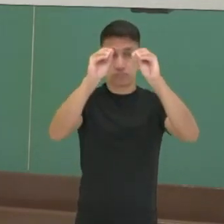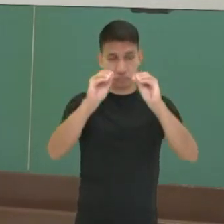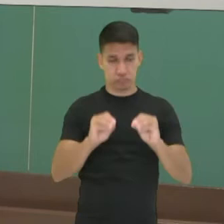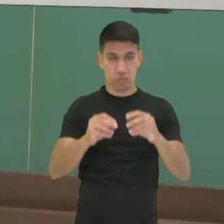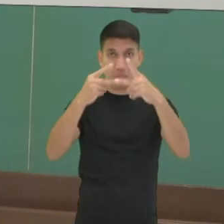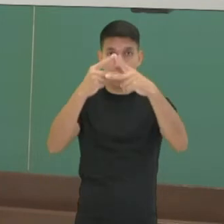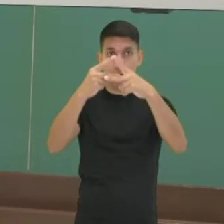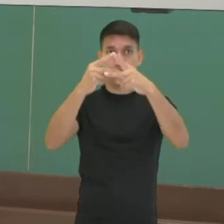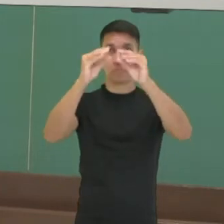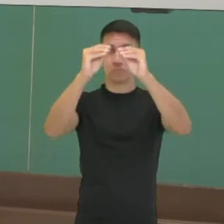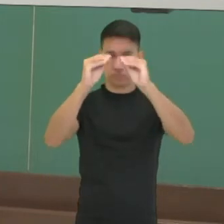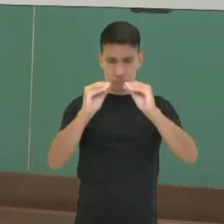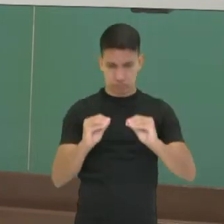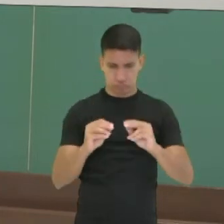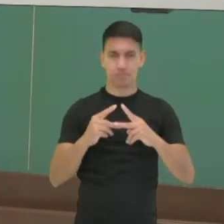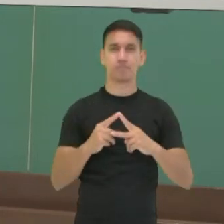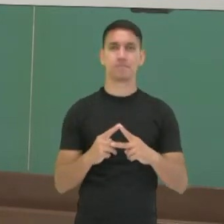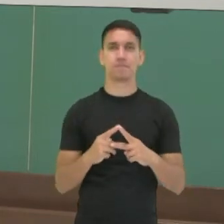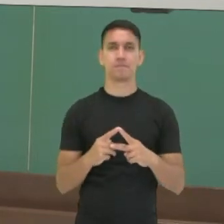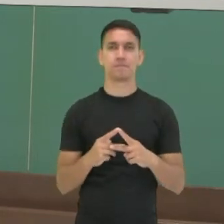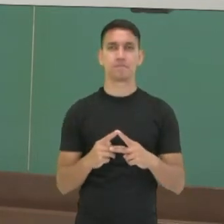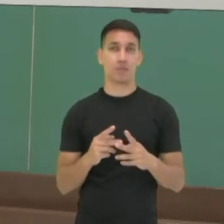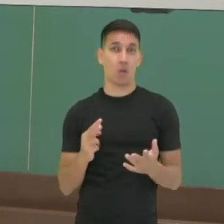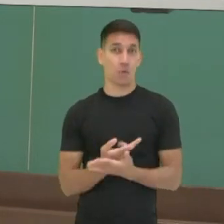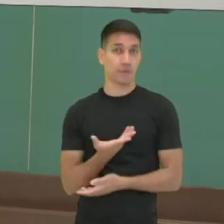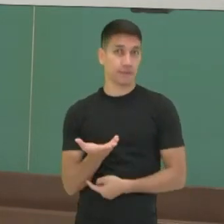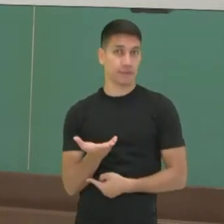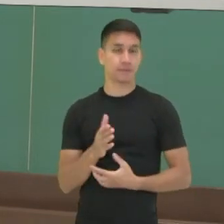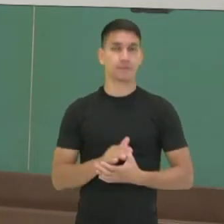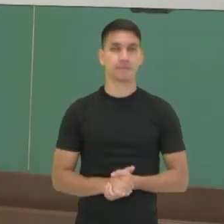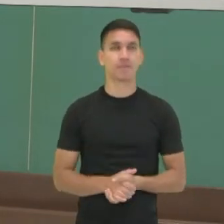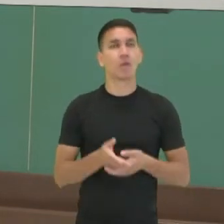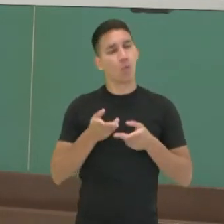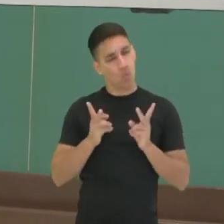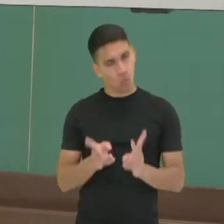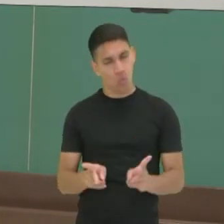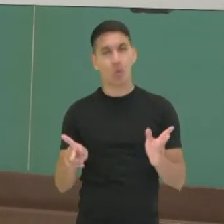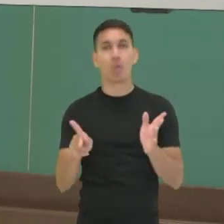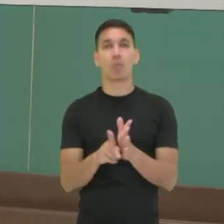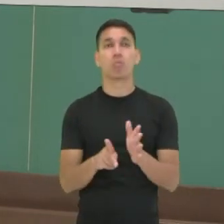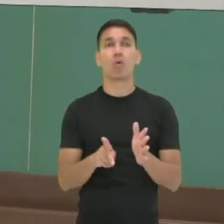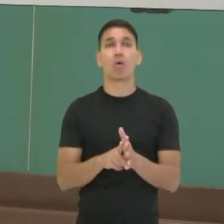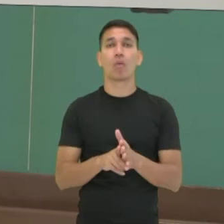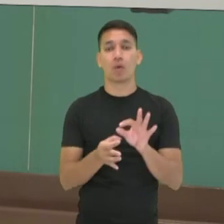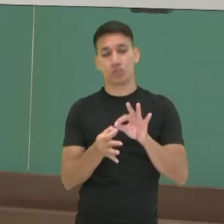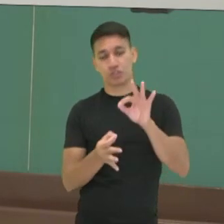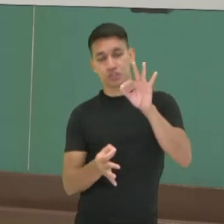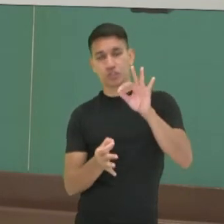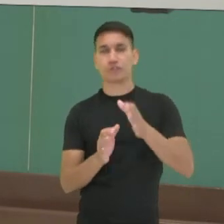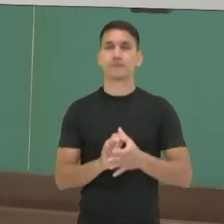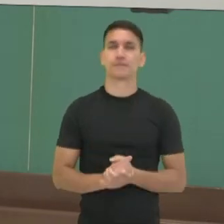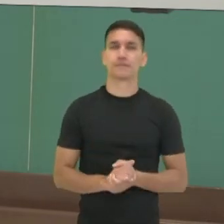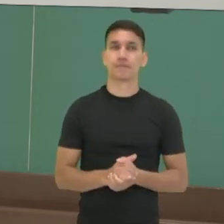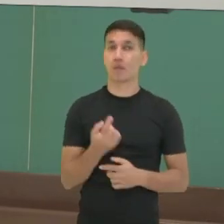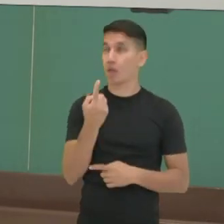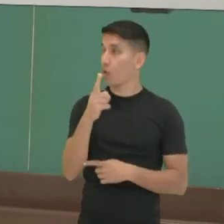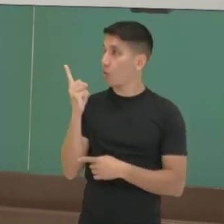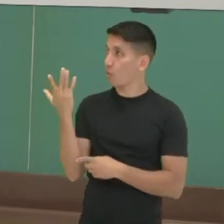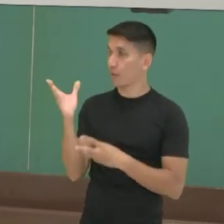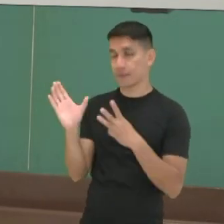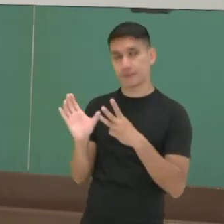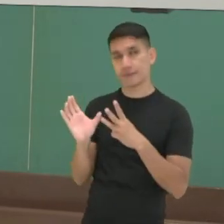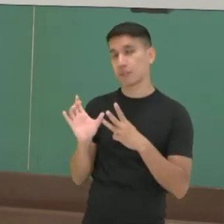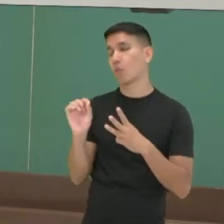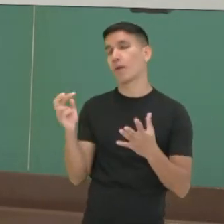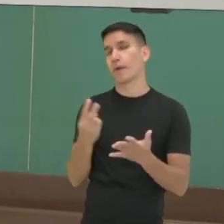de lugar. Ele estava em cima, ele veio para baixo, mantendo as devidas distâncias. E a última figura?